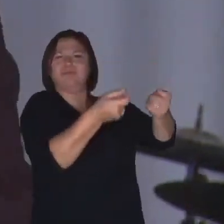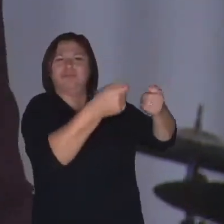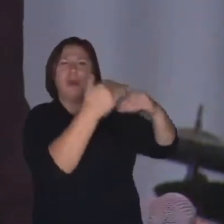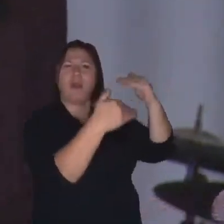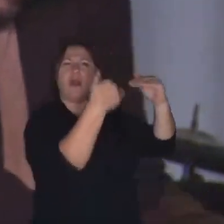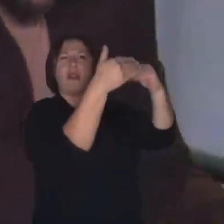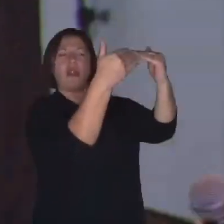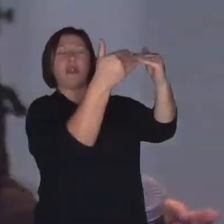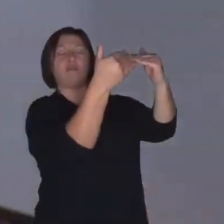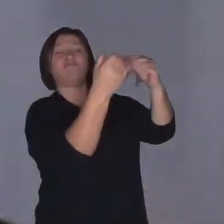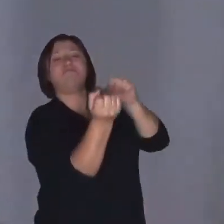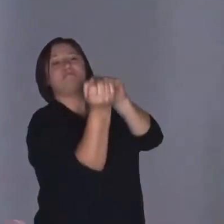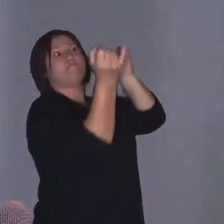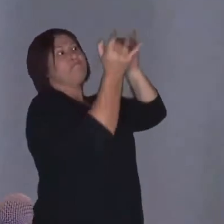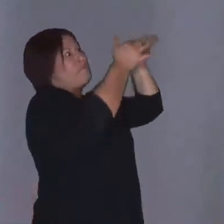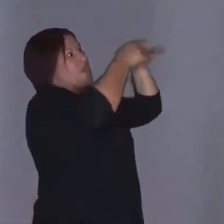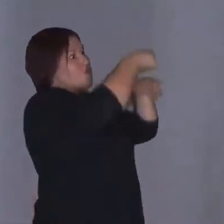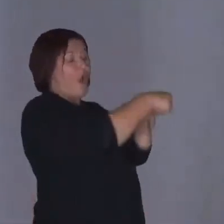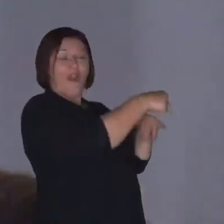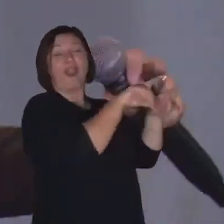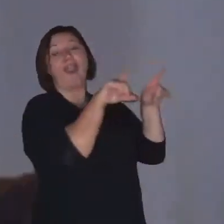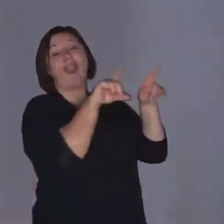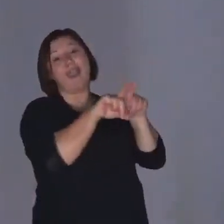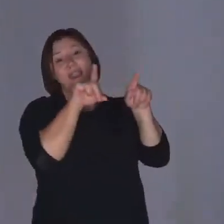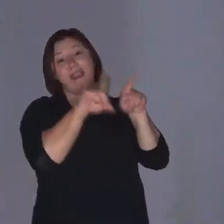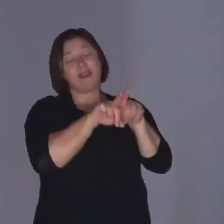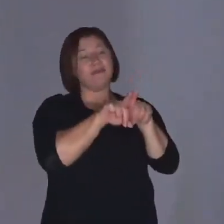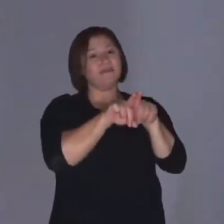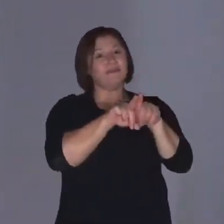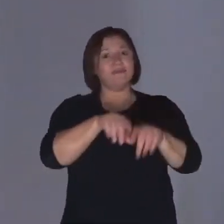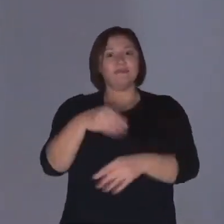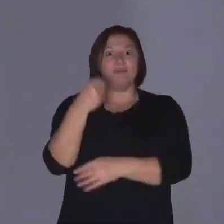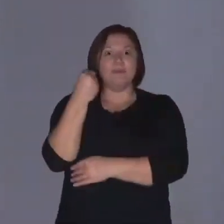Um país que acabou, uma cidade que acabou de machucar eles.